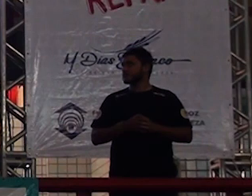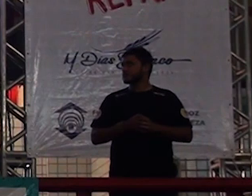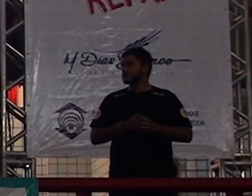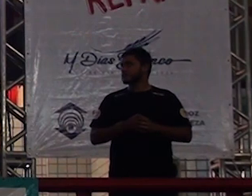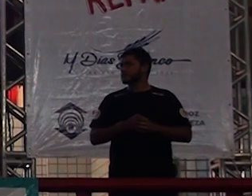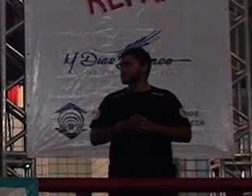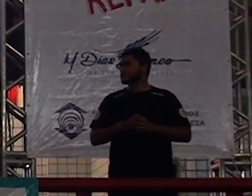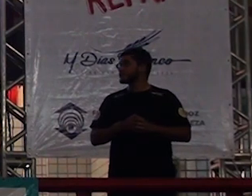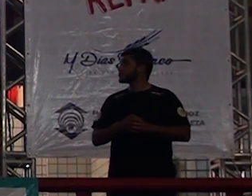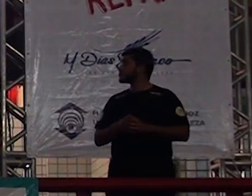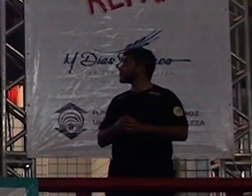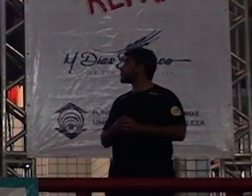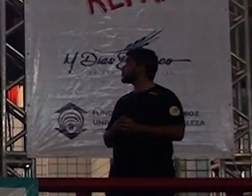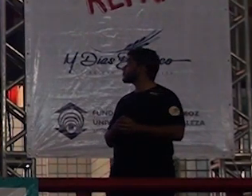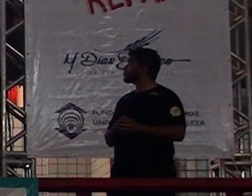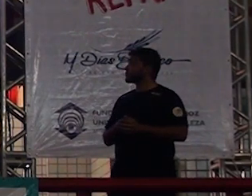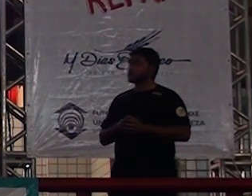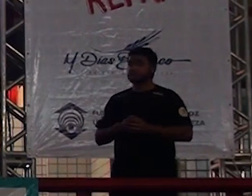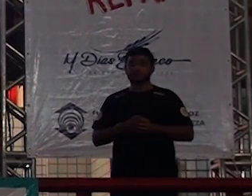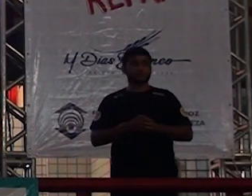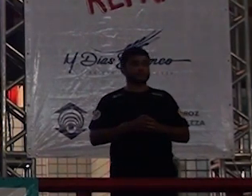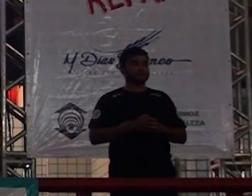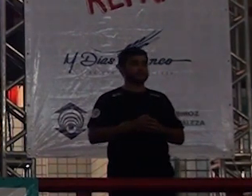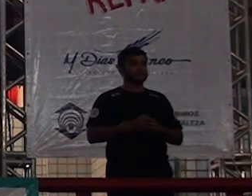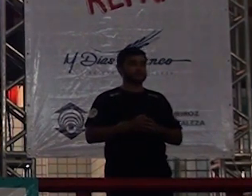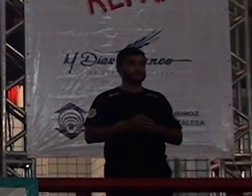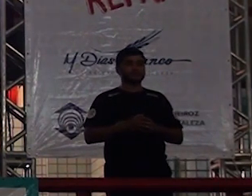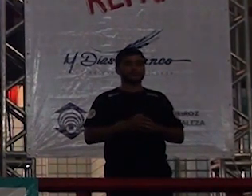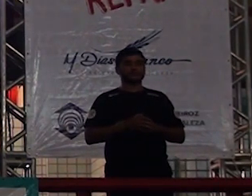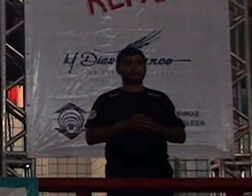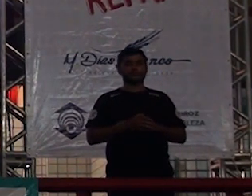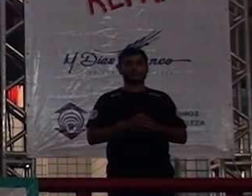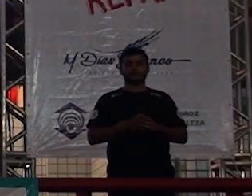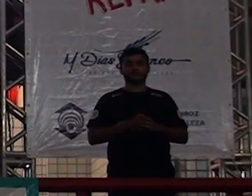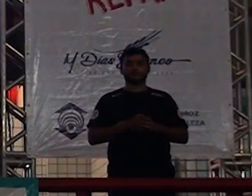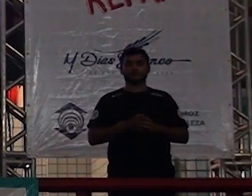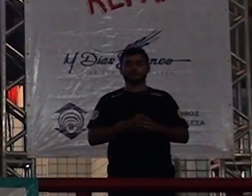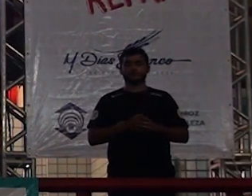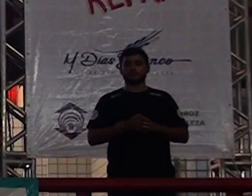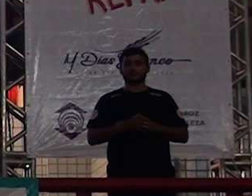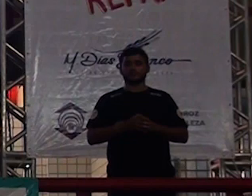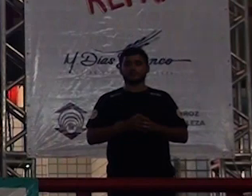Oitavo Fórum Mundial da Água. Nome do vídeo.